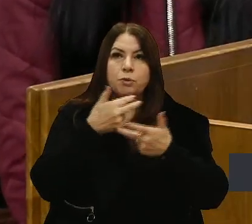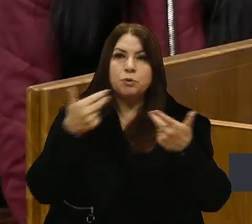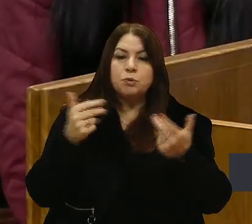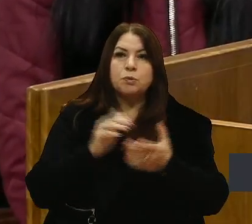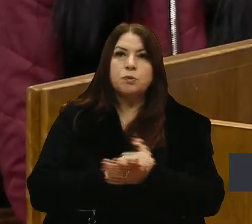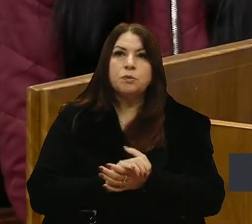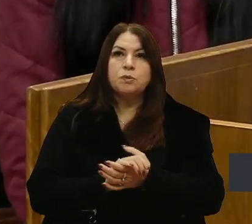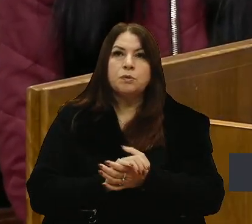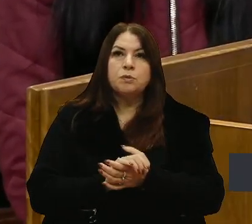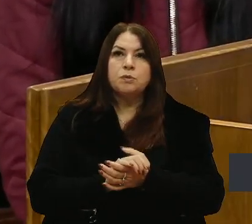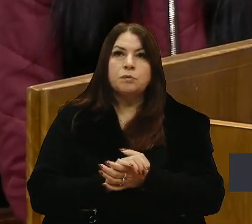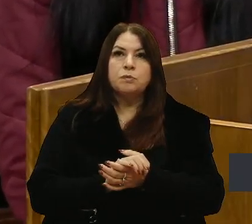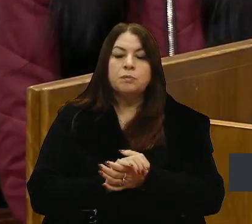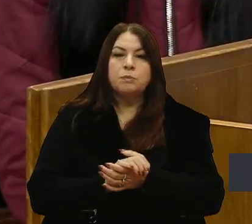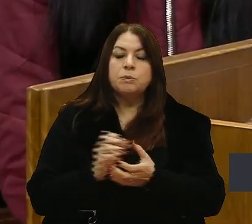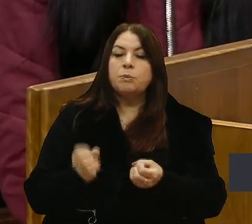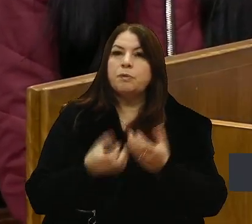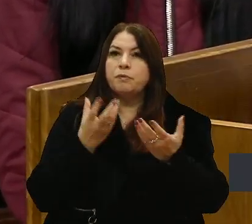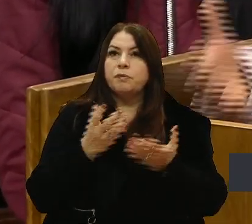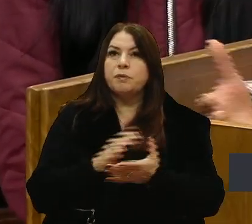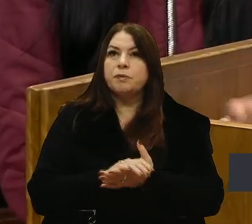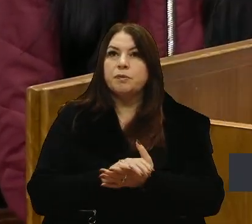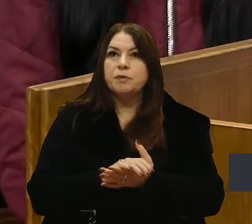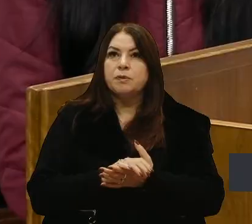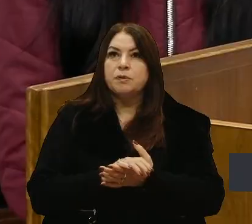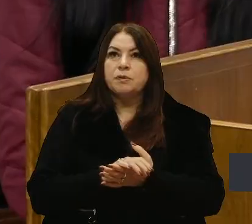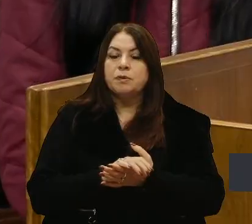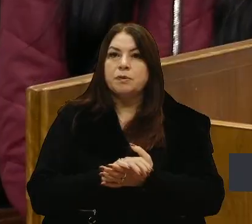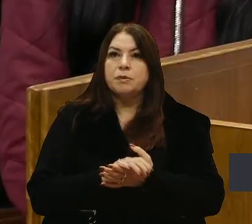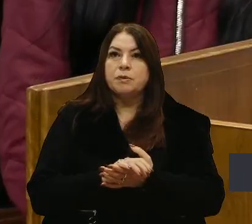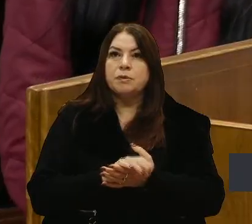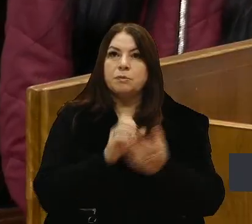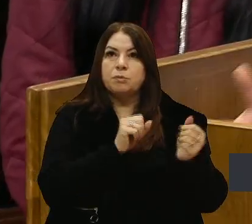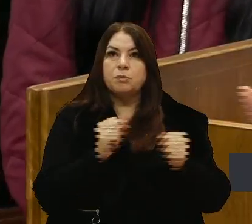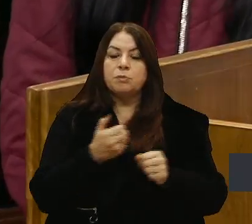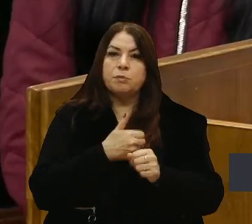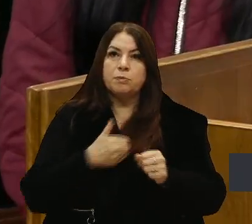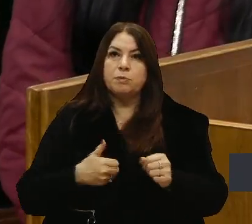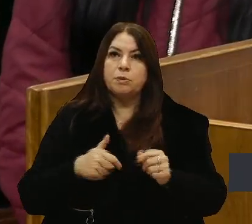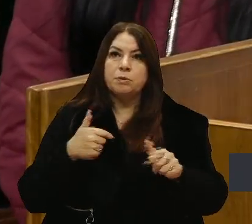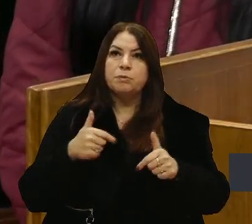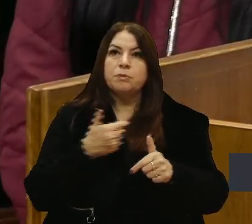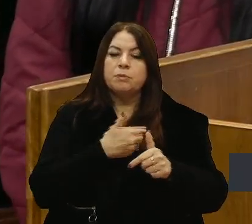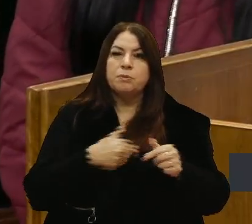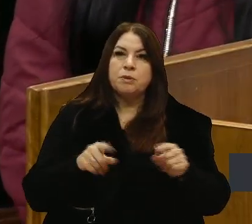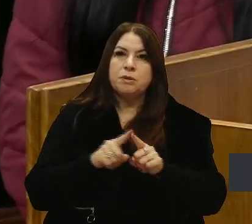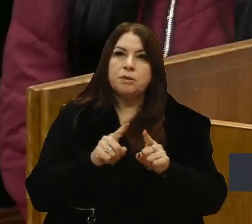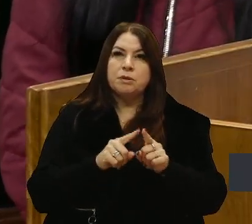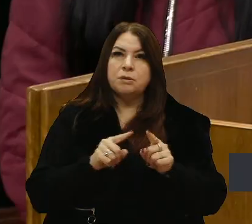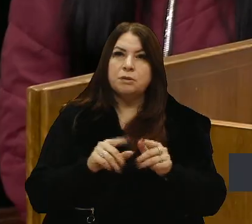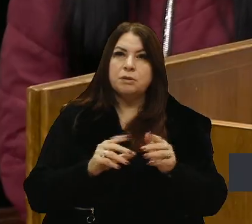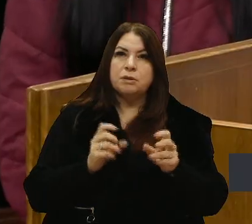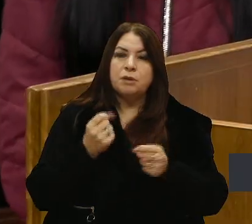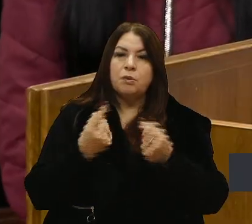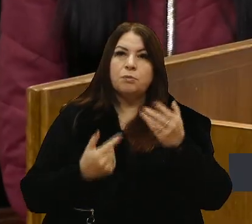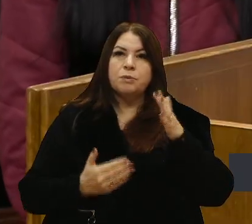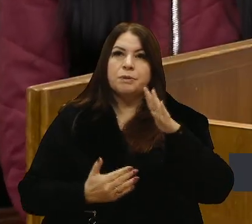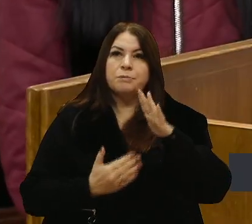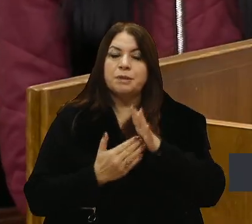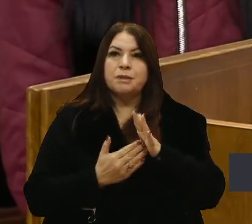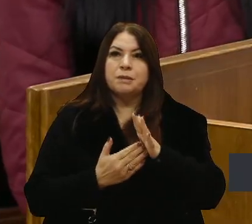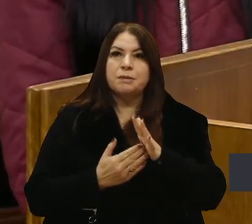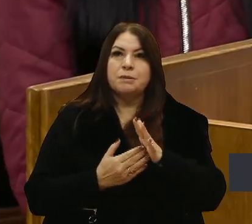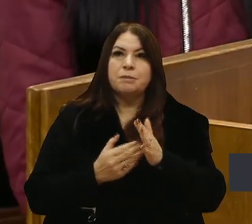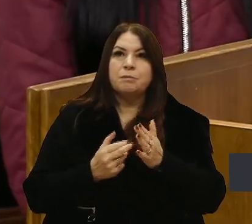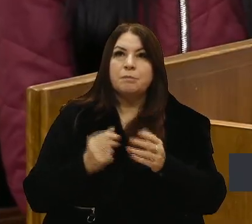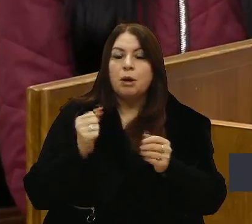coisas, para fazer uma festa, enquanto poder público, enquanto serviço público, a gente tem algumas limitações para